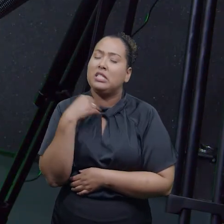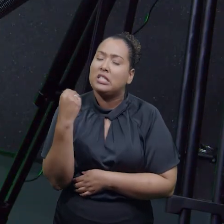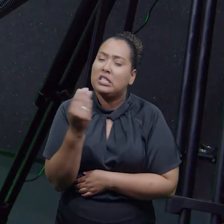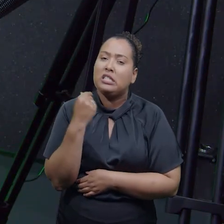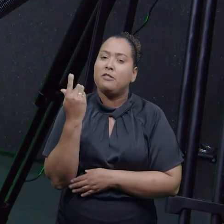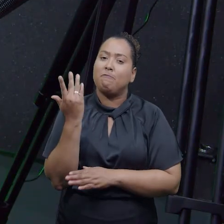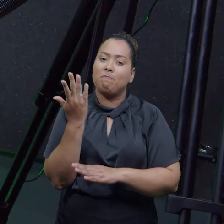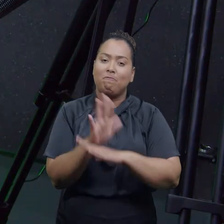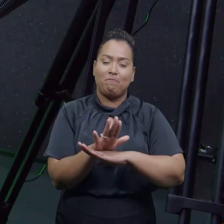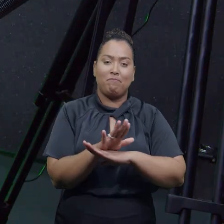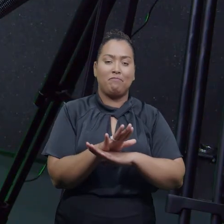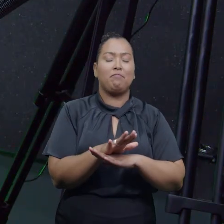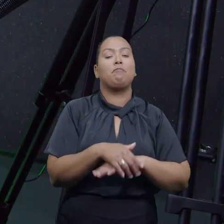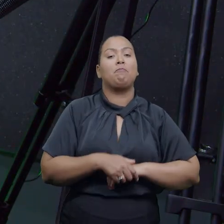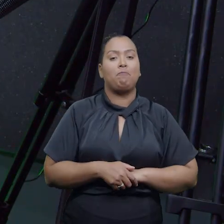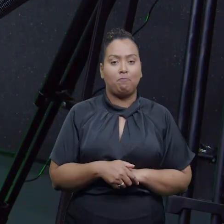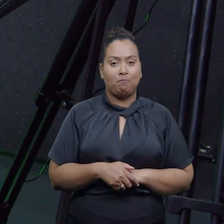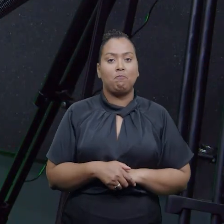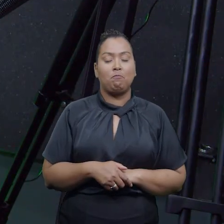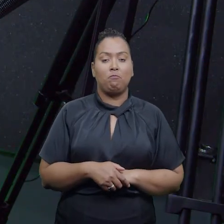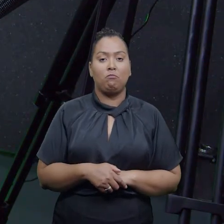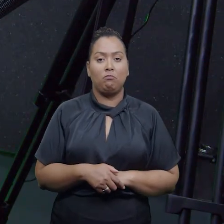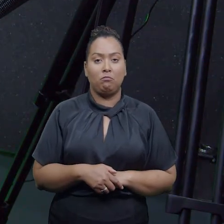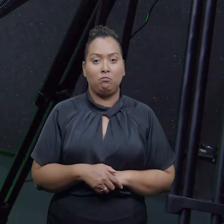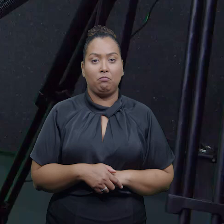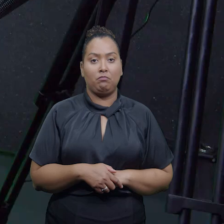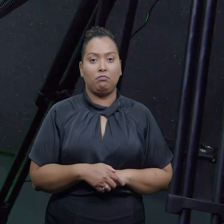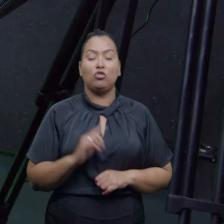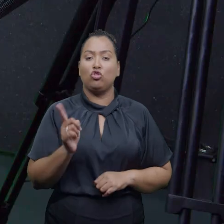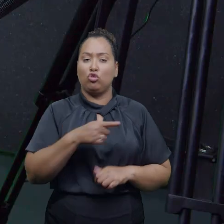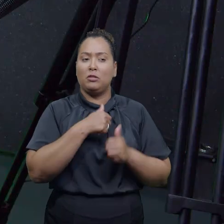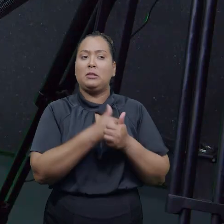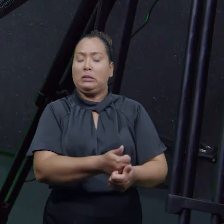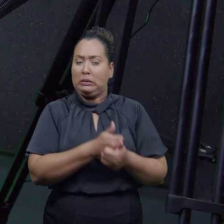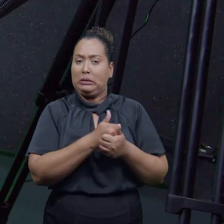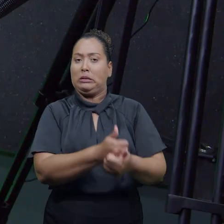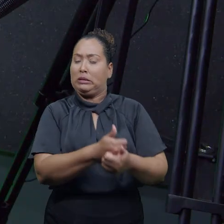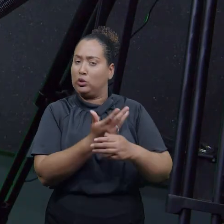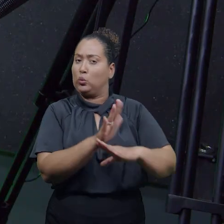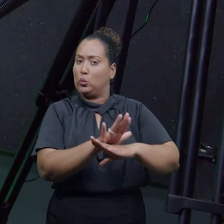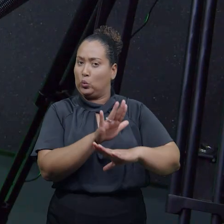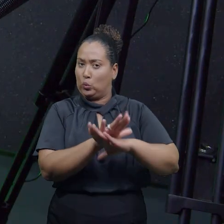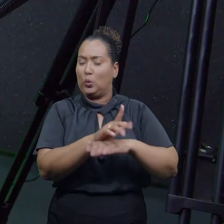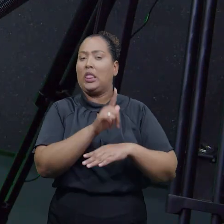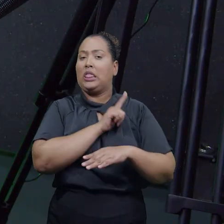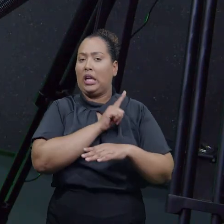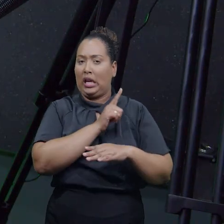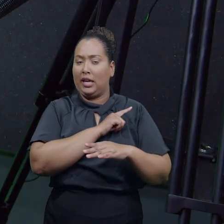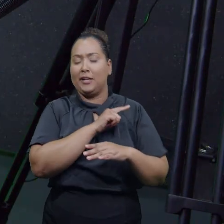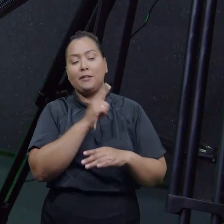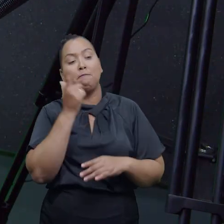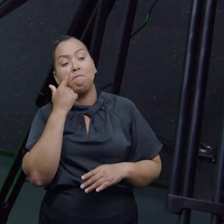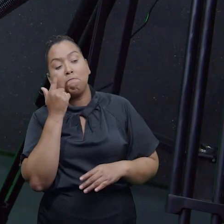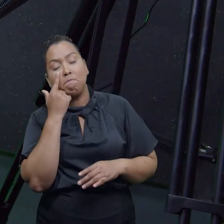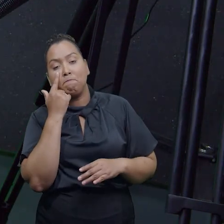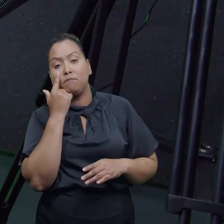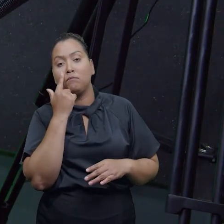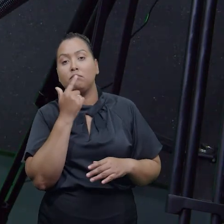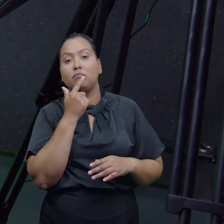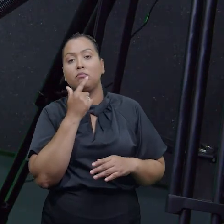nisso. E o resultado, lógico, o acompanhamento continua, ainda existe um procedimento